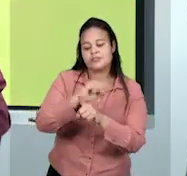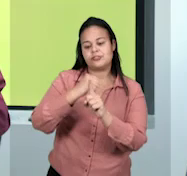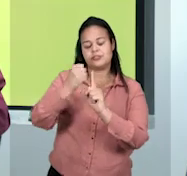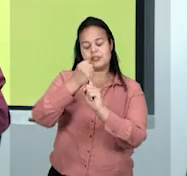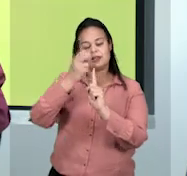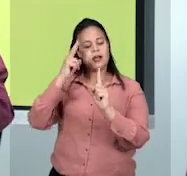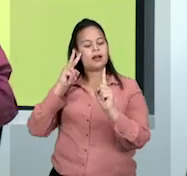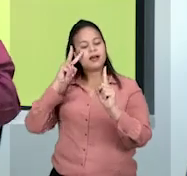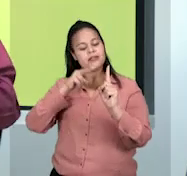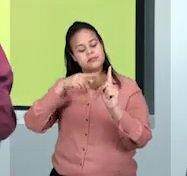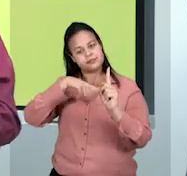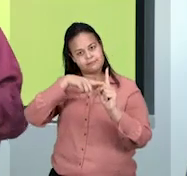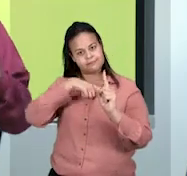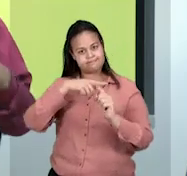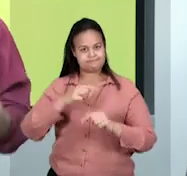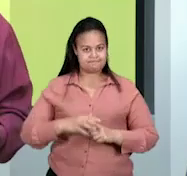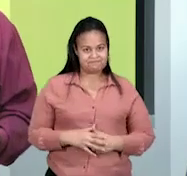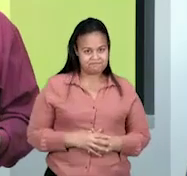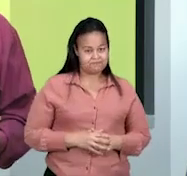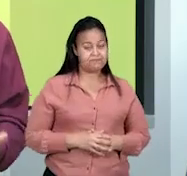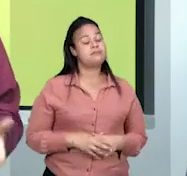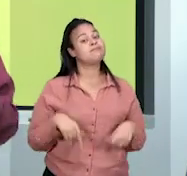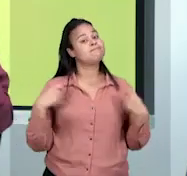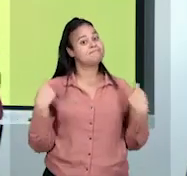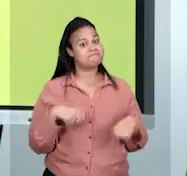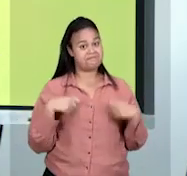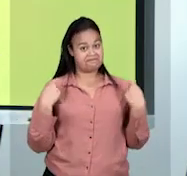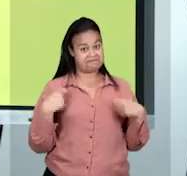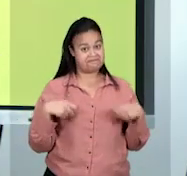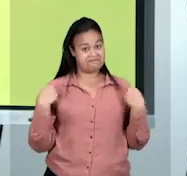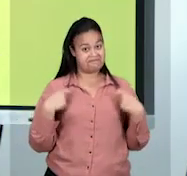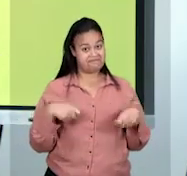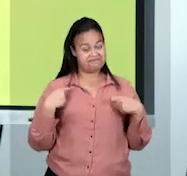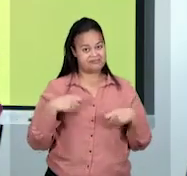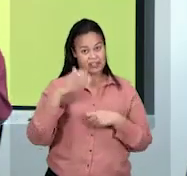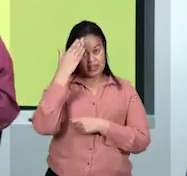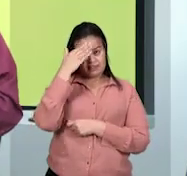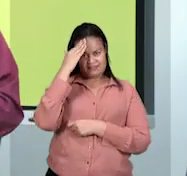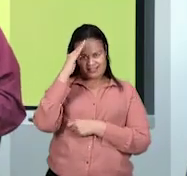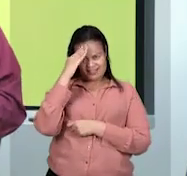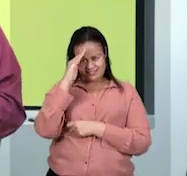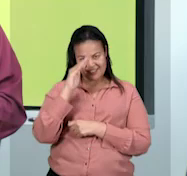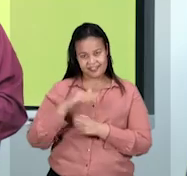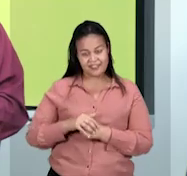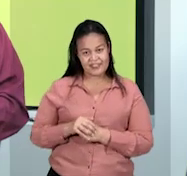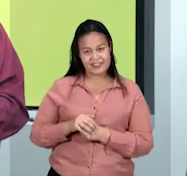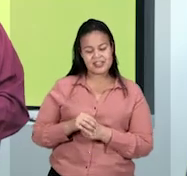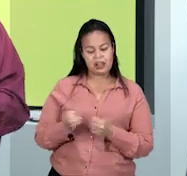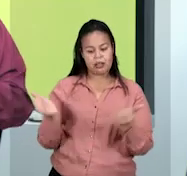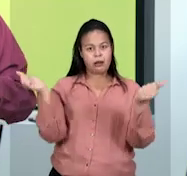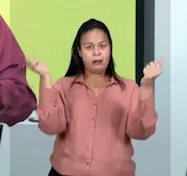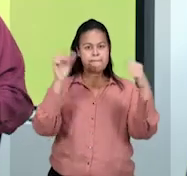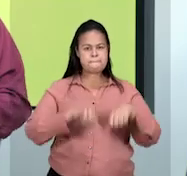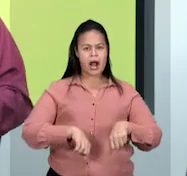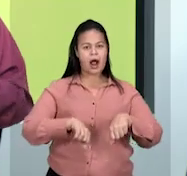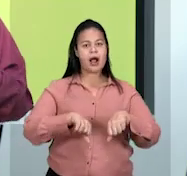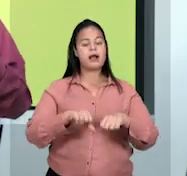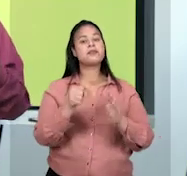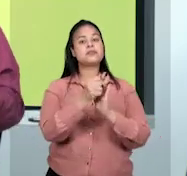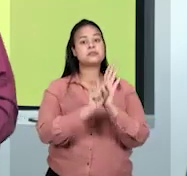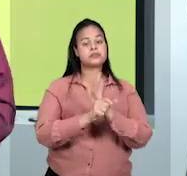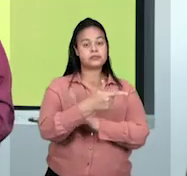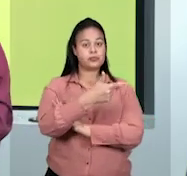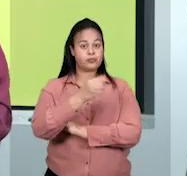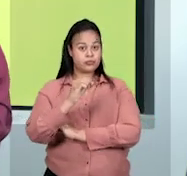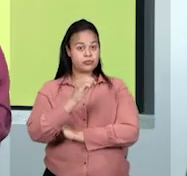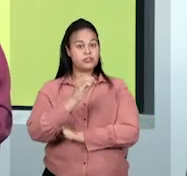sociedade. Então, é necessário, para entender essa crise do século XX,